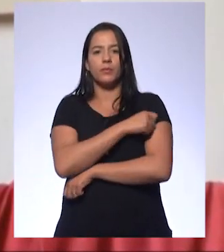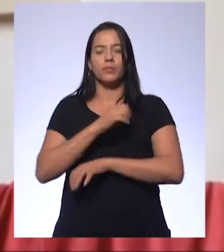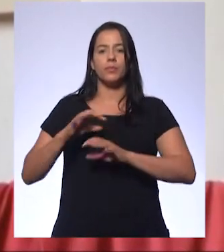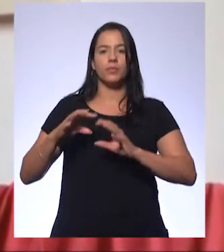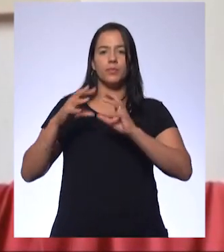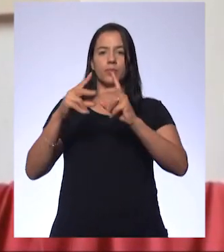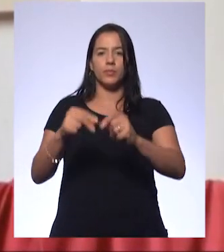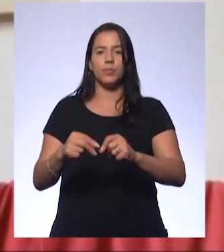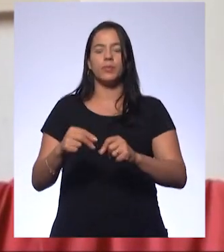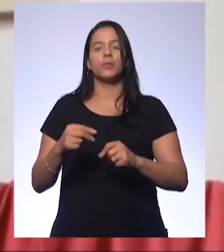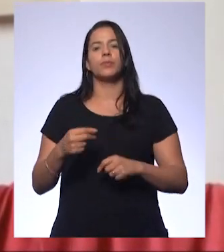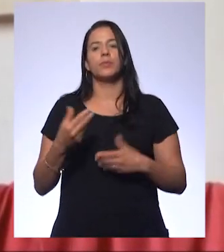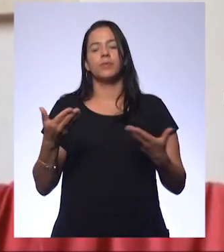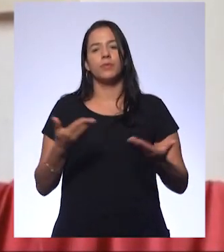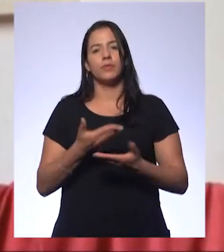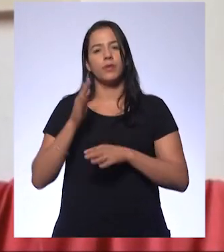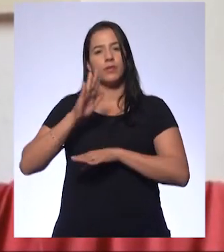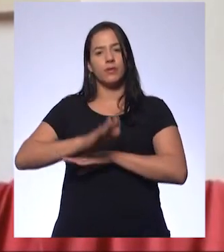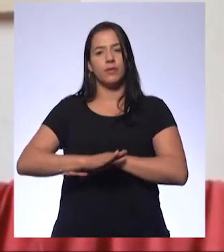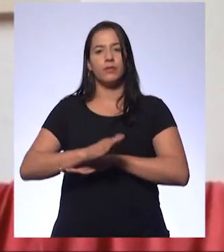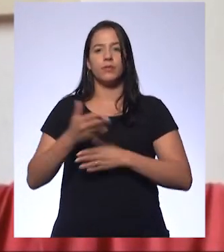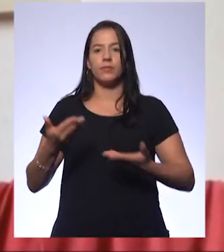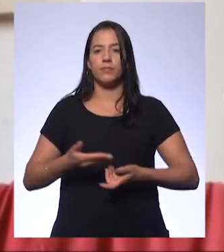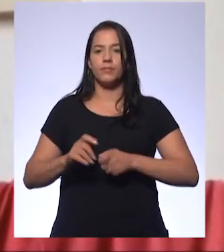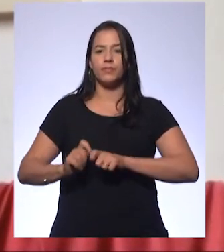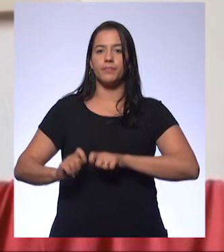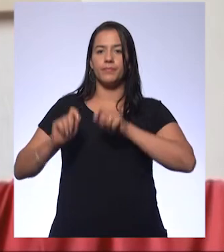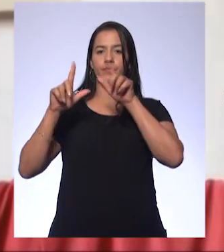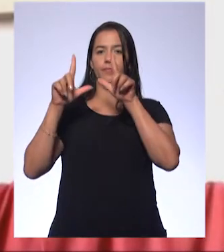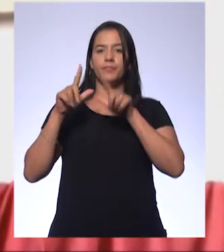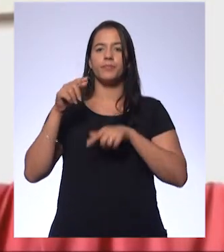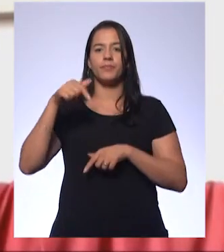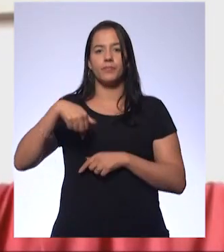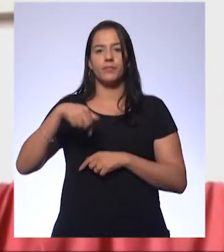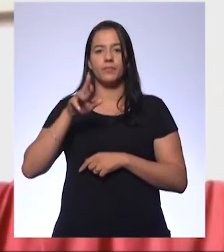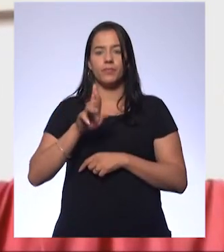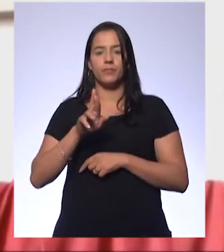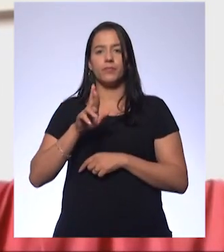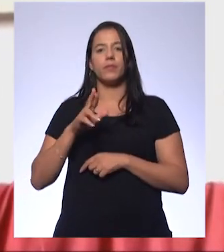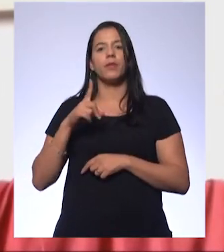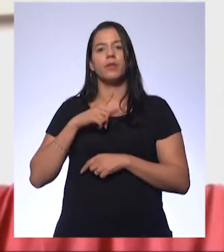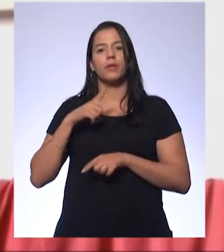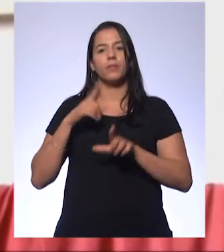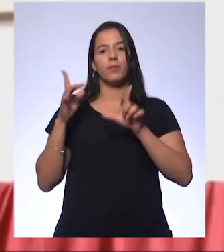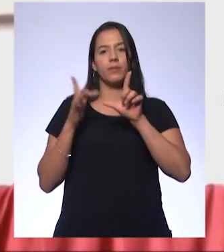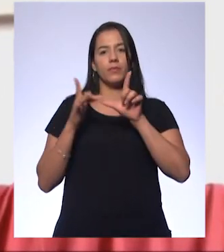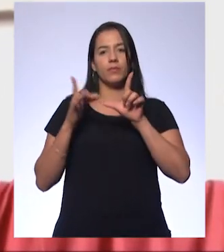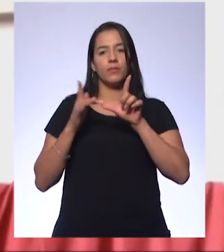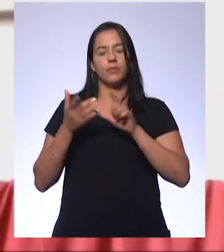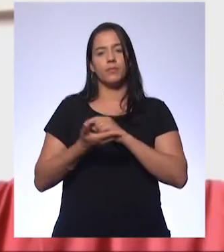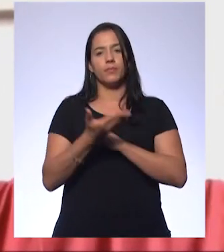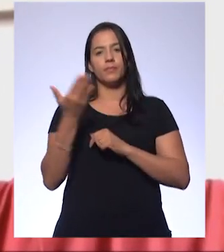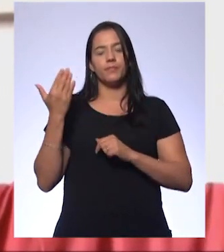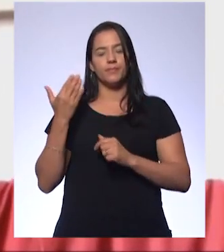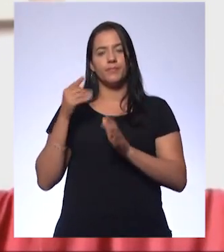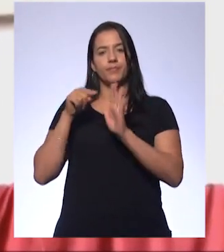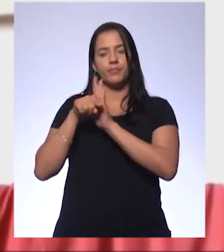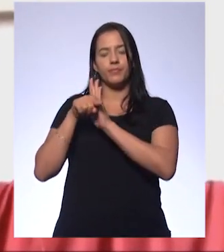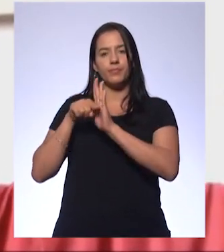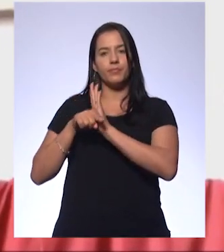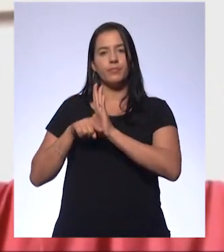aí conosco nessa tarde. E vai aparecer agora na tela para vocês o QR Code e também vai aparecer o link para que vocês possam,